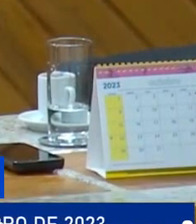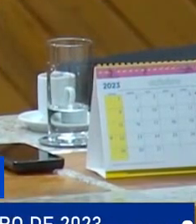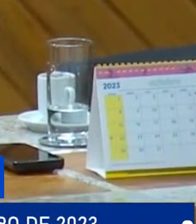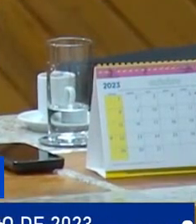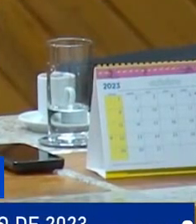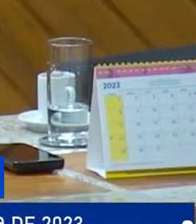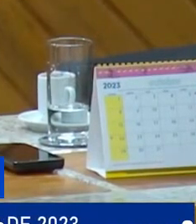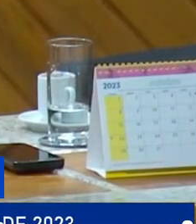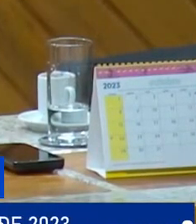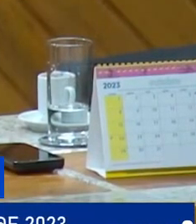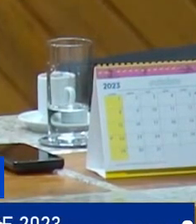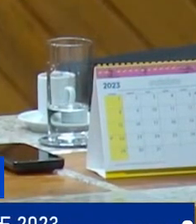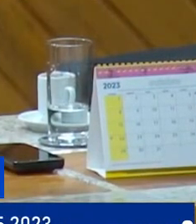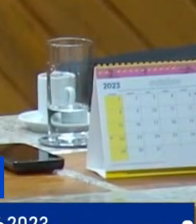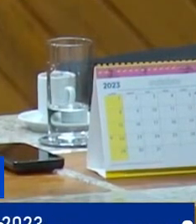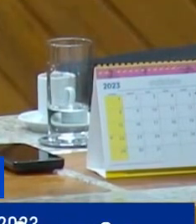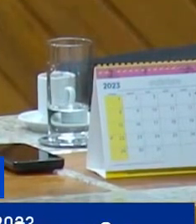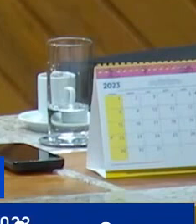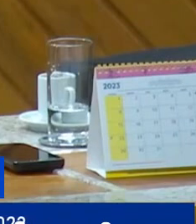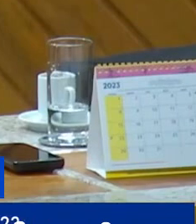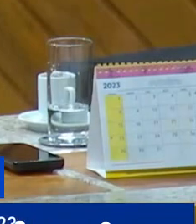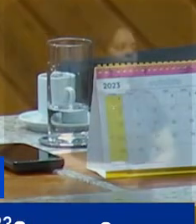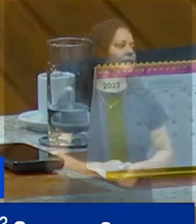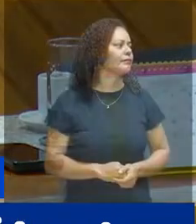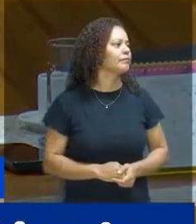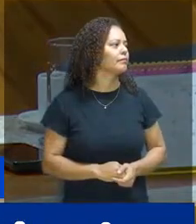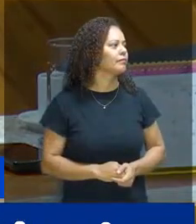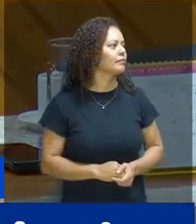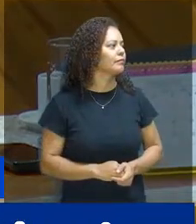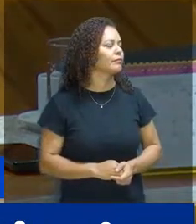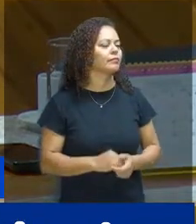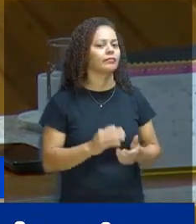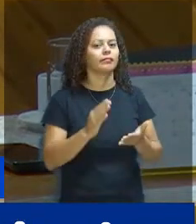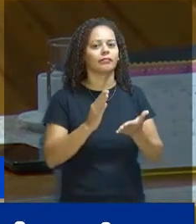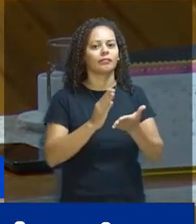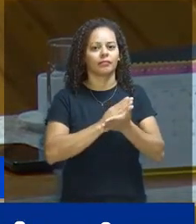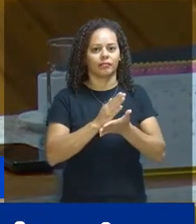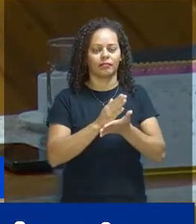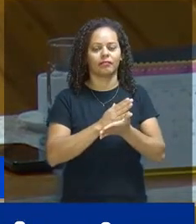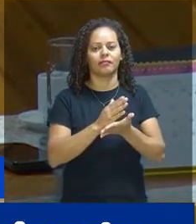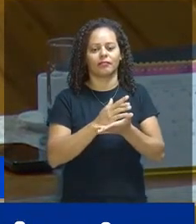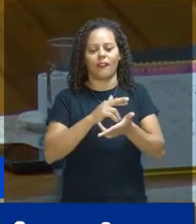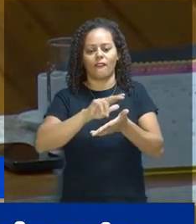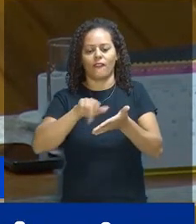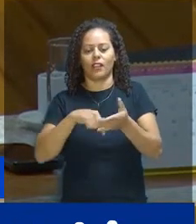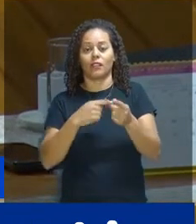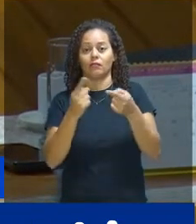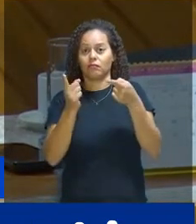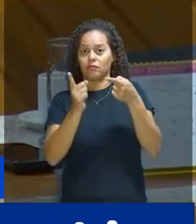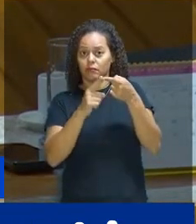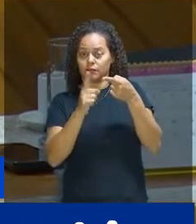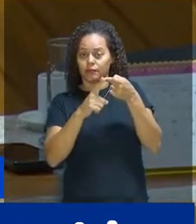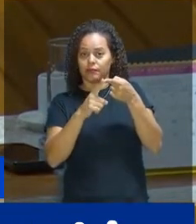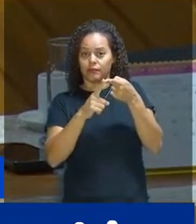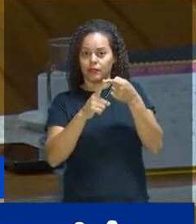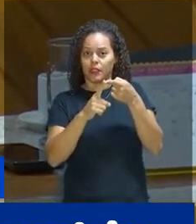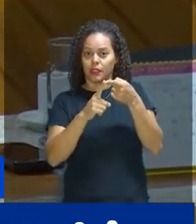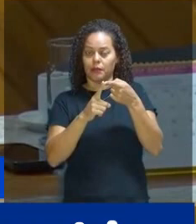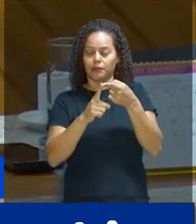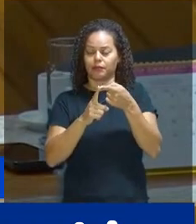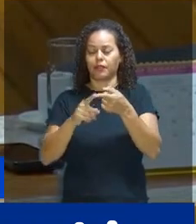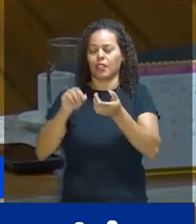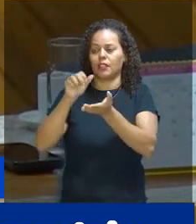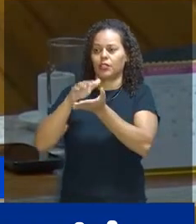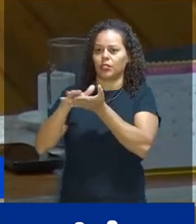Eleitoral apresentou parecer onde diverge do órgão de controle nos seguintes pontos. Primeiro ponto, despesas